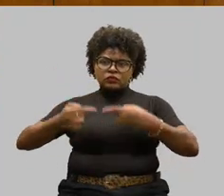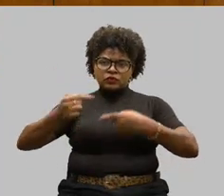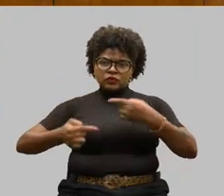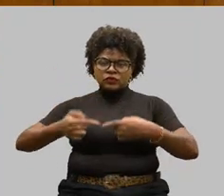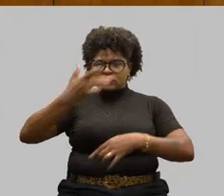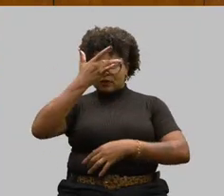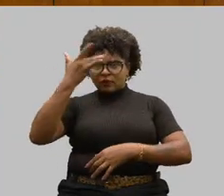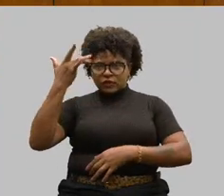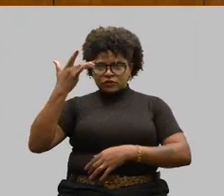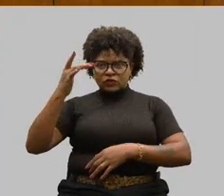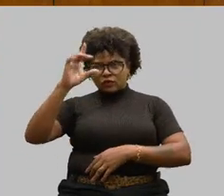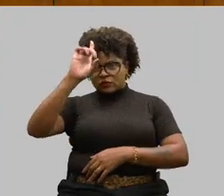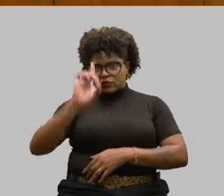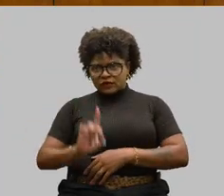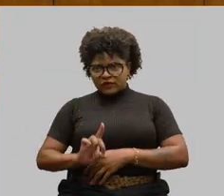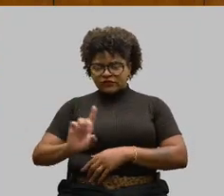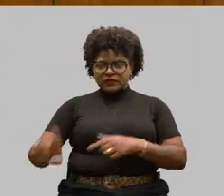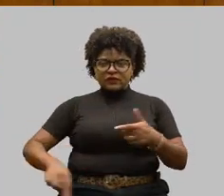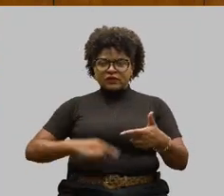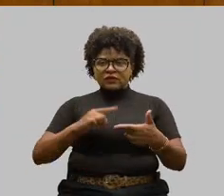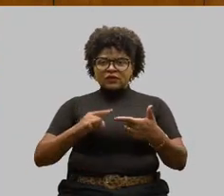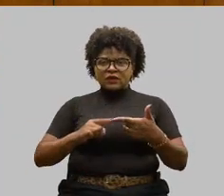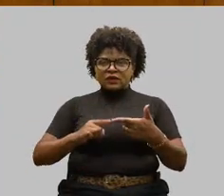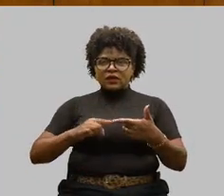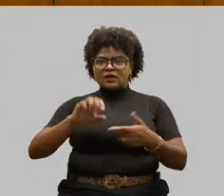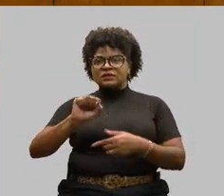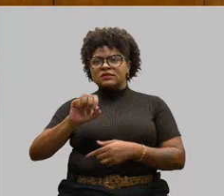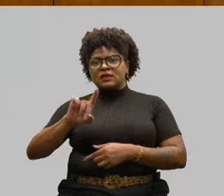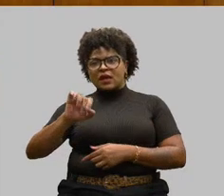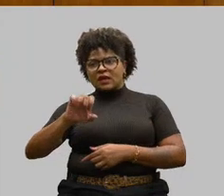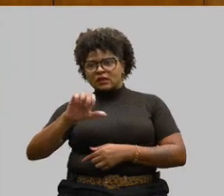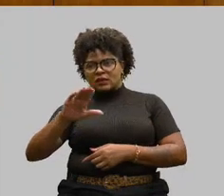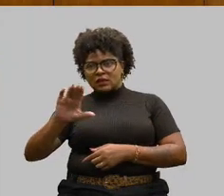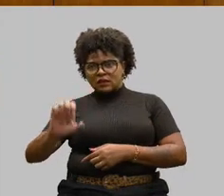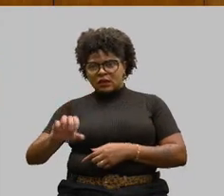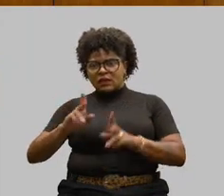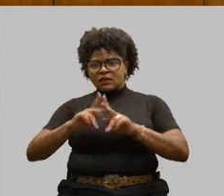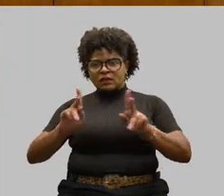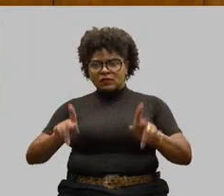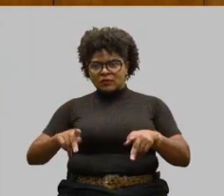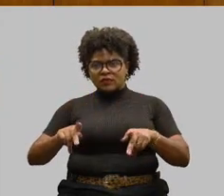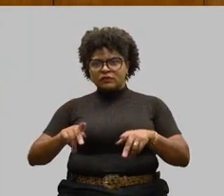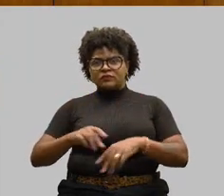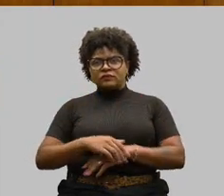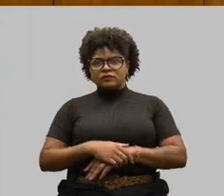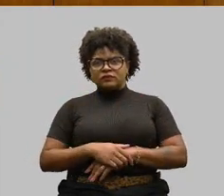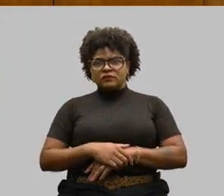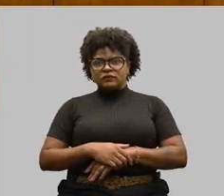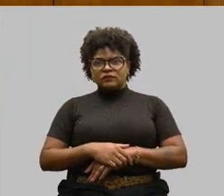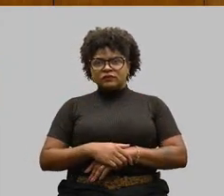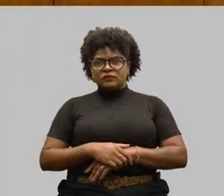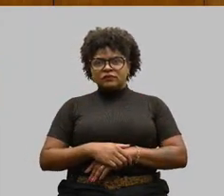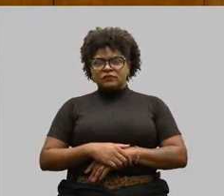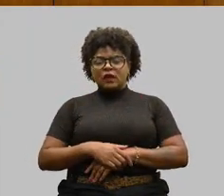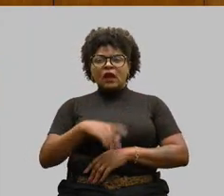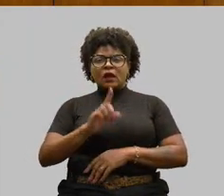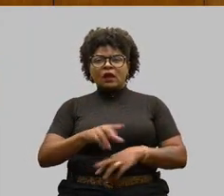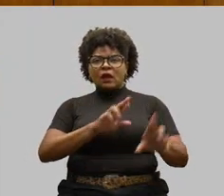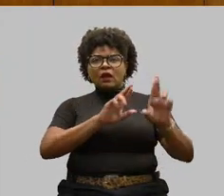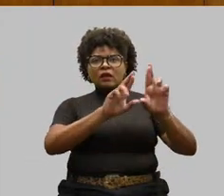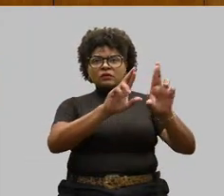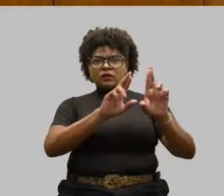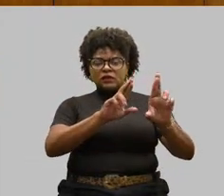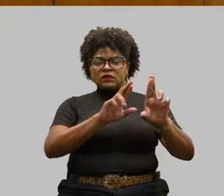cedese e Presidente do Conselho Estadual de defesa dos direitos da pessoa com deficiência compete representando